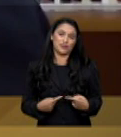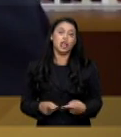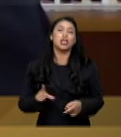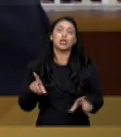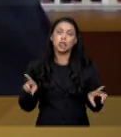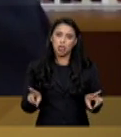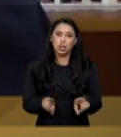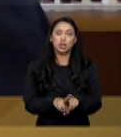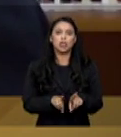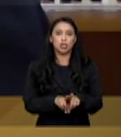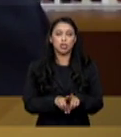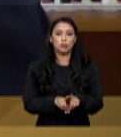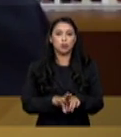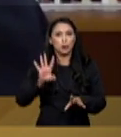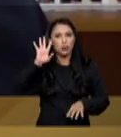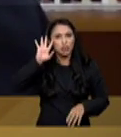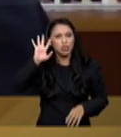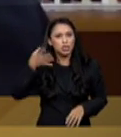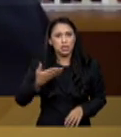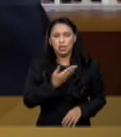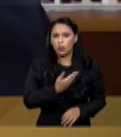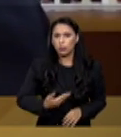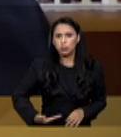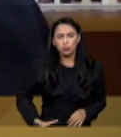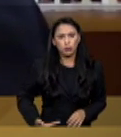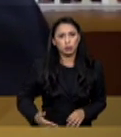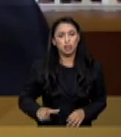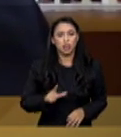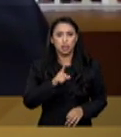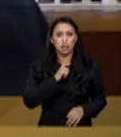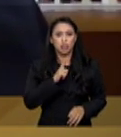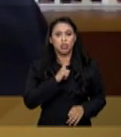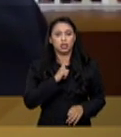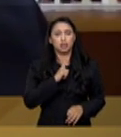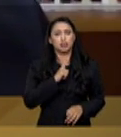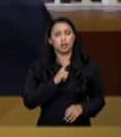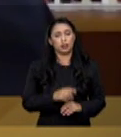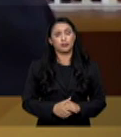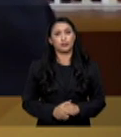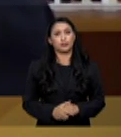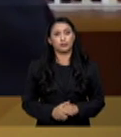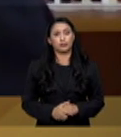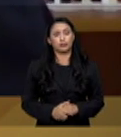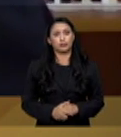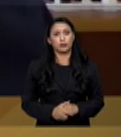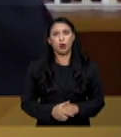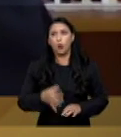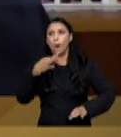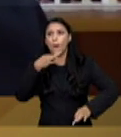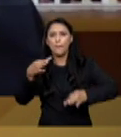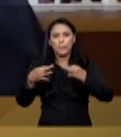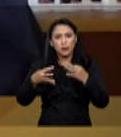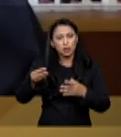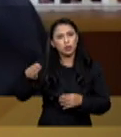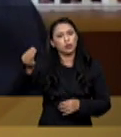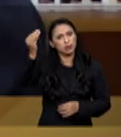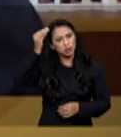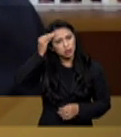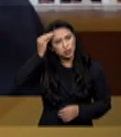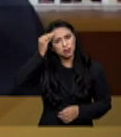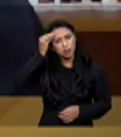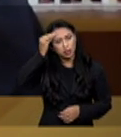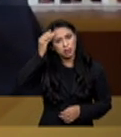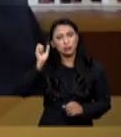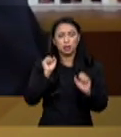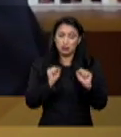um fórum de razão pública, em que se colocam lisamente argumentos racionais que possam